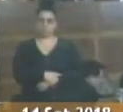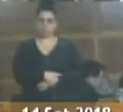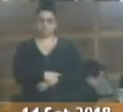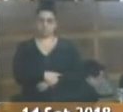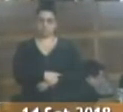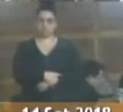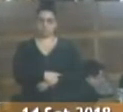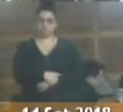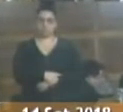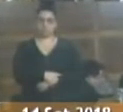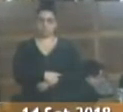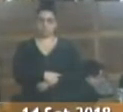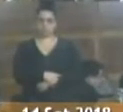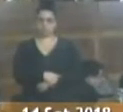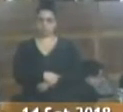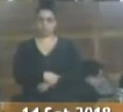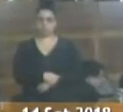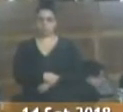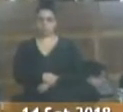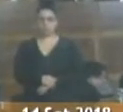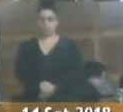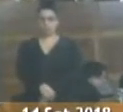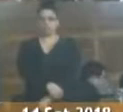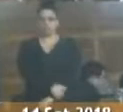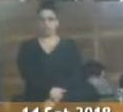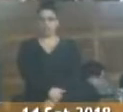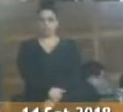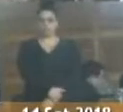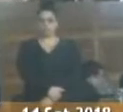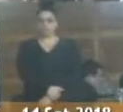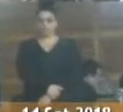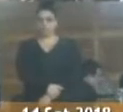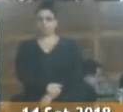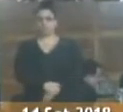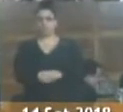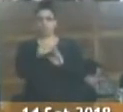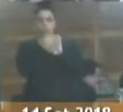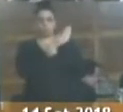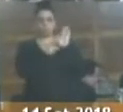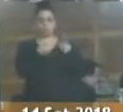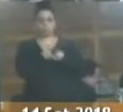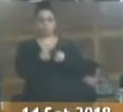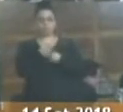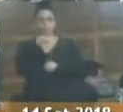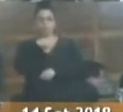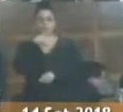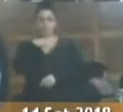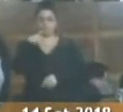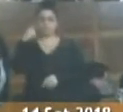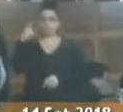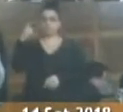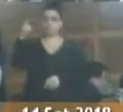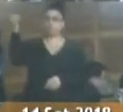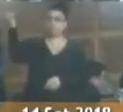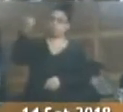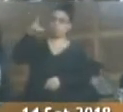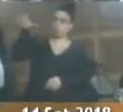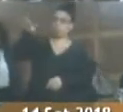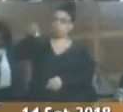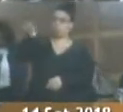O projeto, ele vai ter energia solar, né? O terceiro andar,